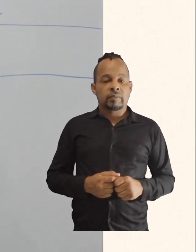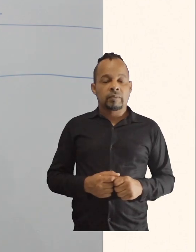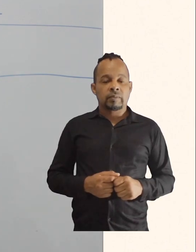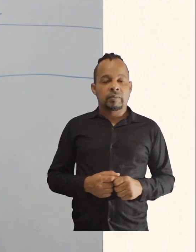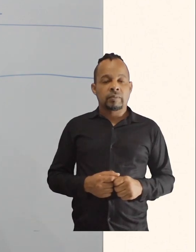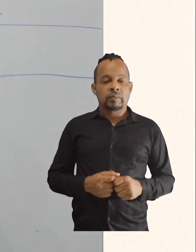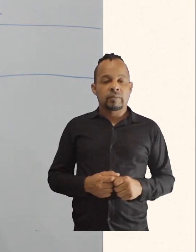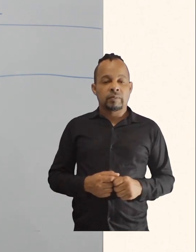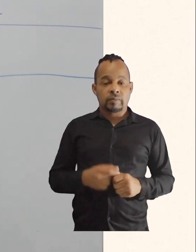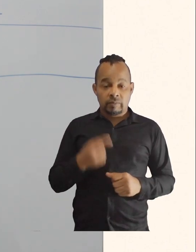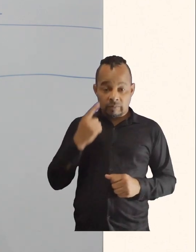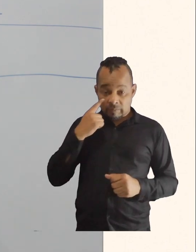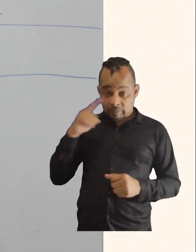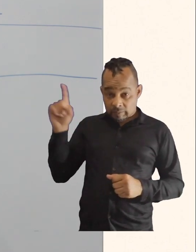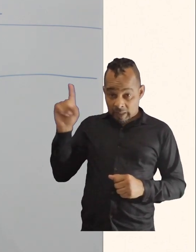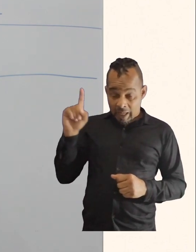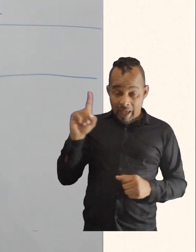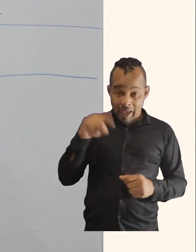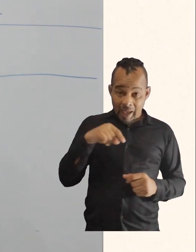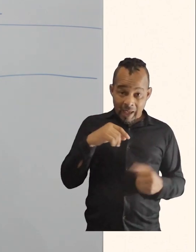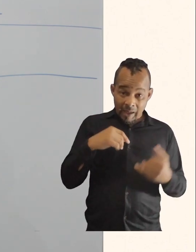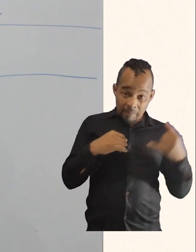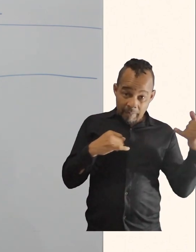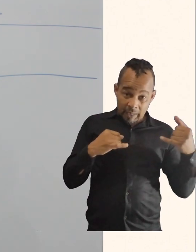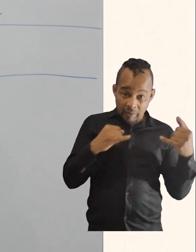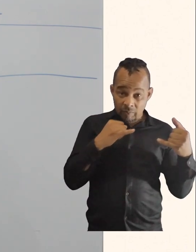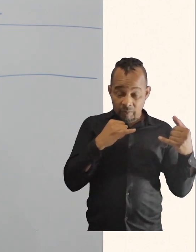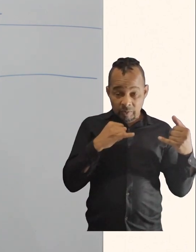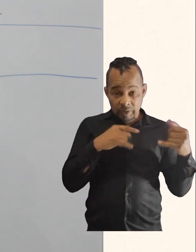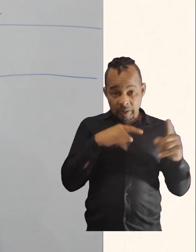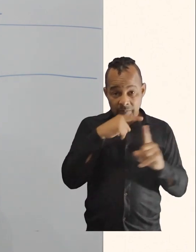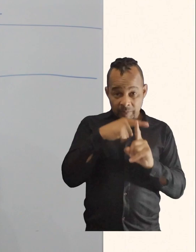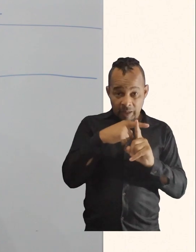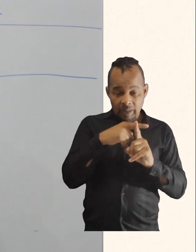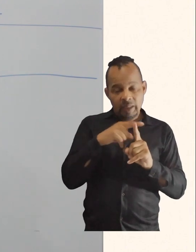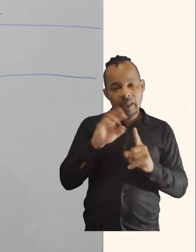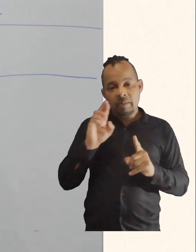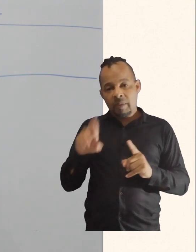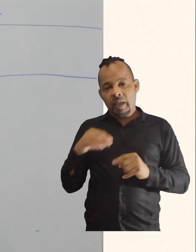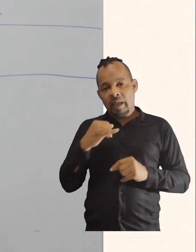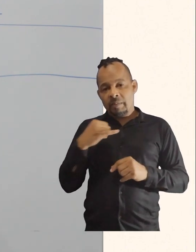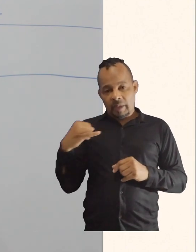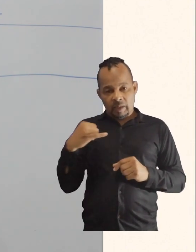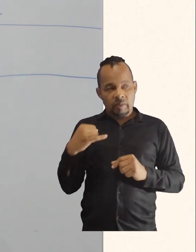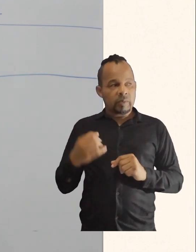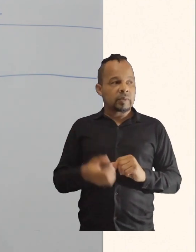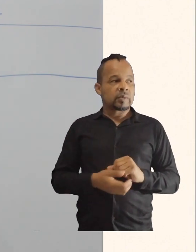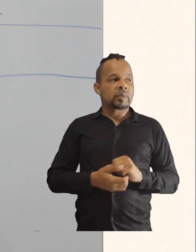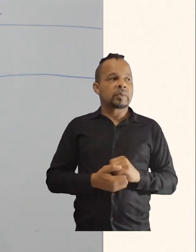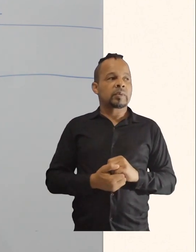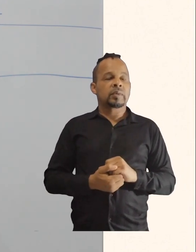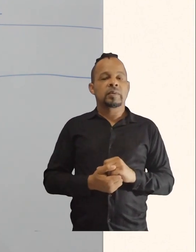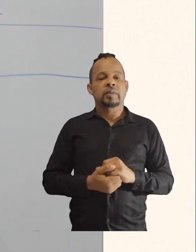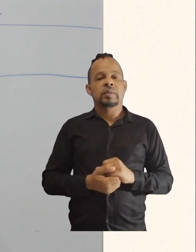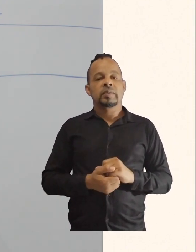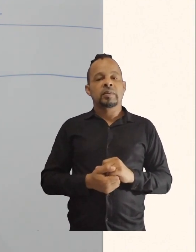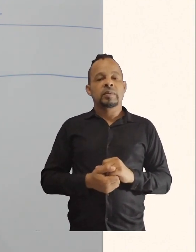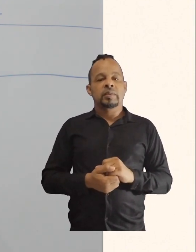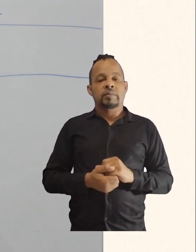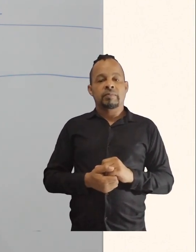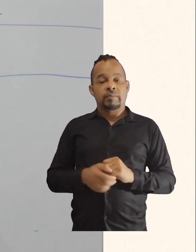menos, né? Na verdade é mais, mas como é menos, mais com menos dá menos, direto. Integral